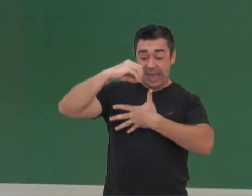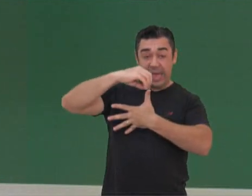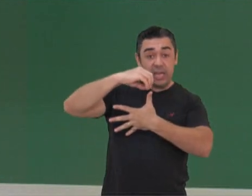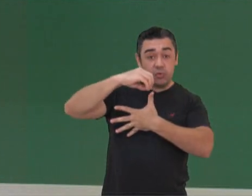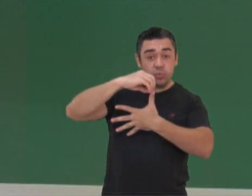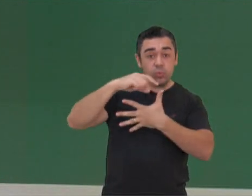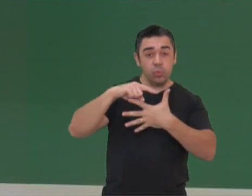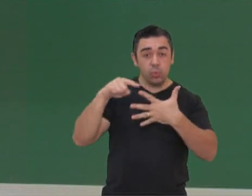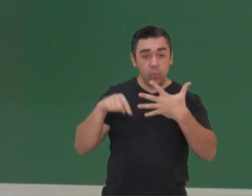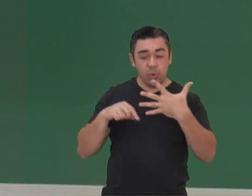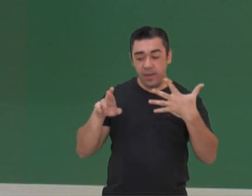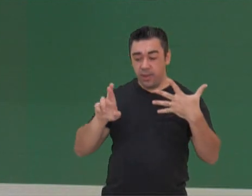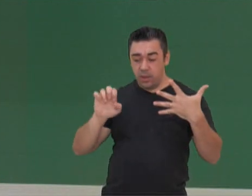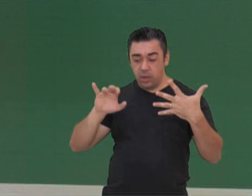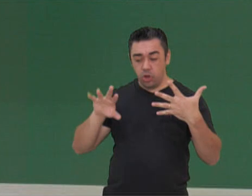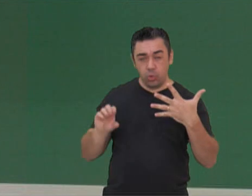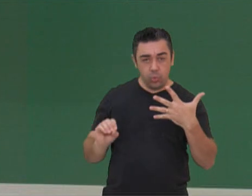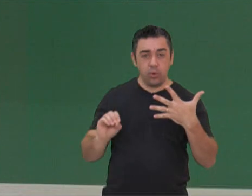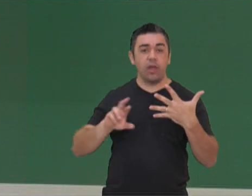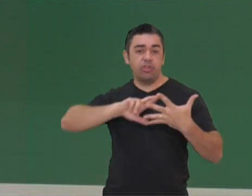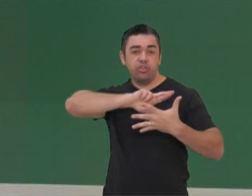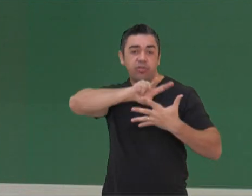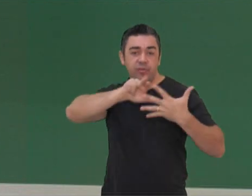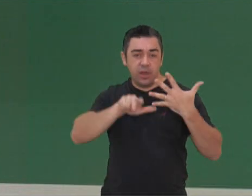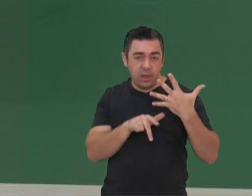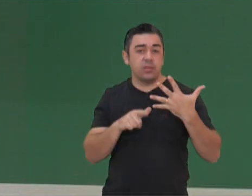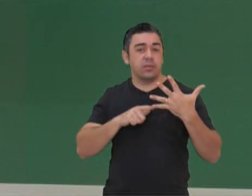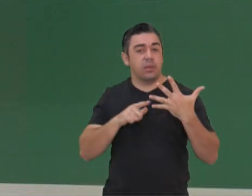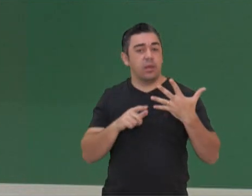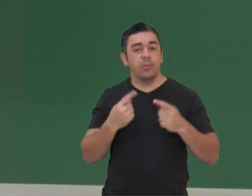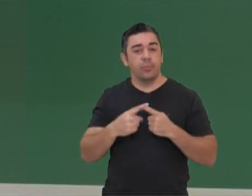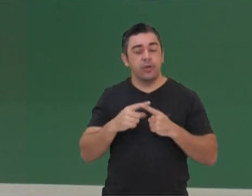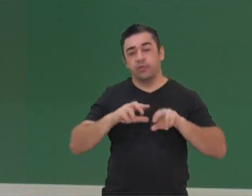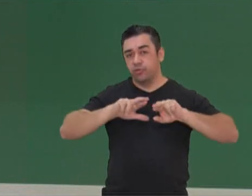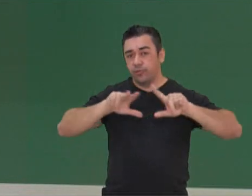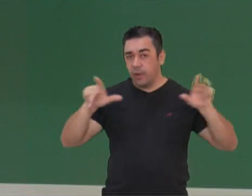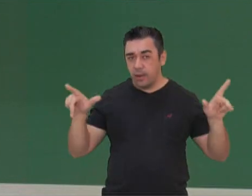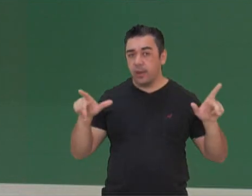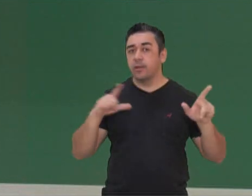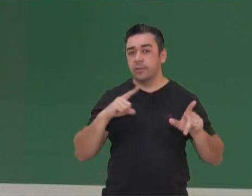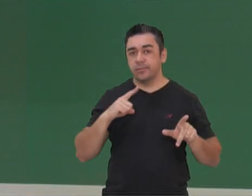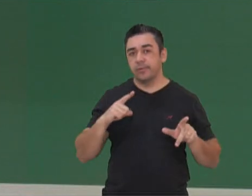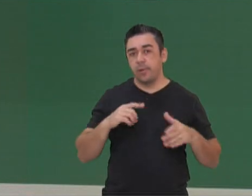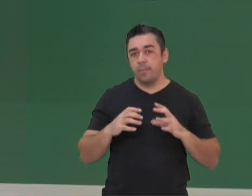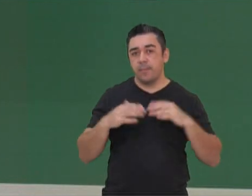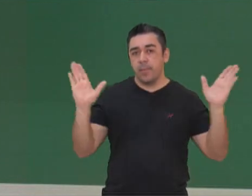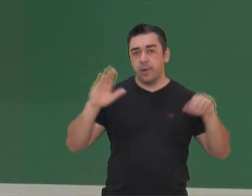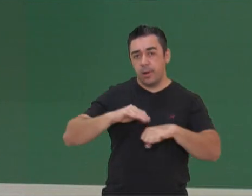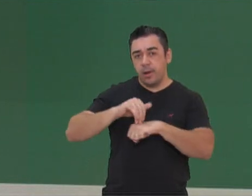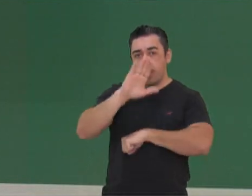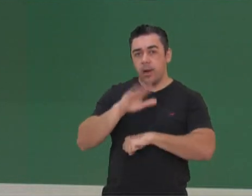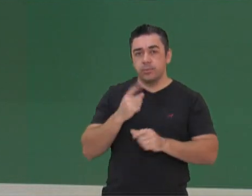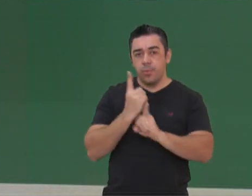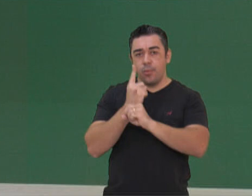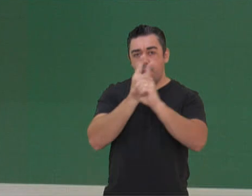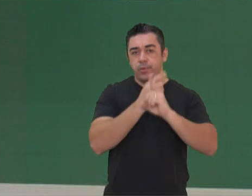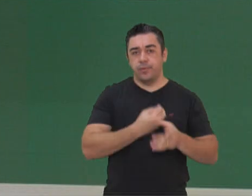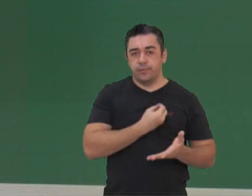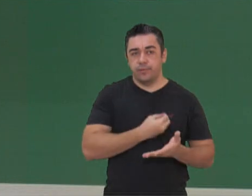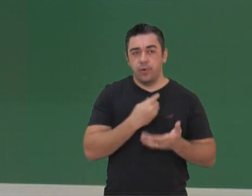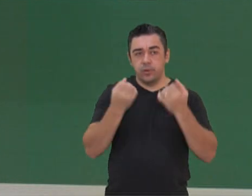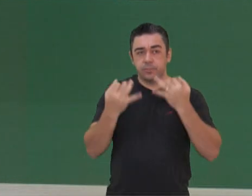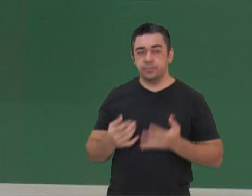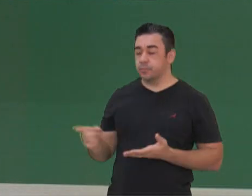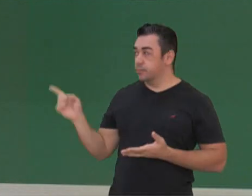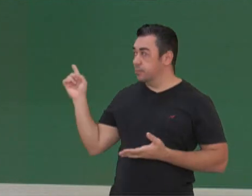chego, maior é a diversidade de organismos, porque eles são mais diferentes, mas eu tenho uma diversidade maior também. Isso está escrito aqui,